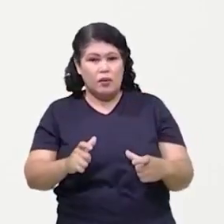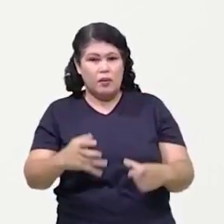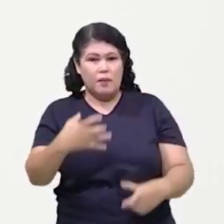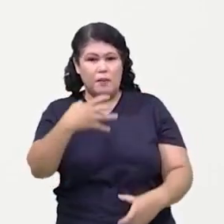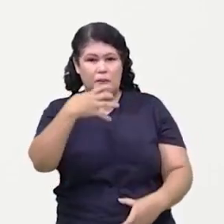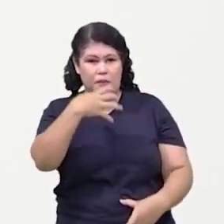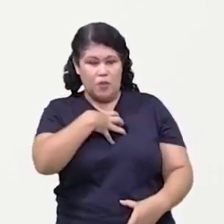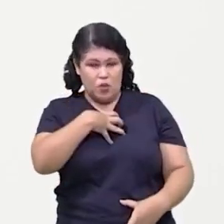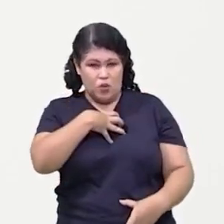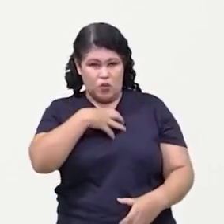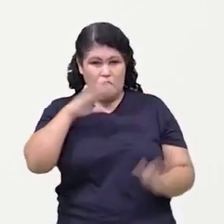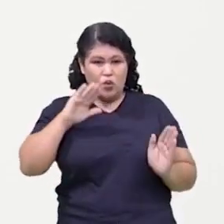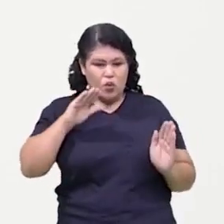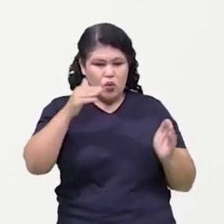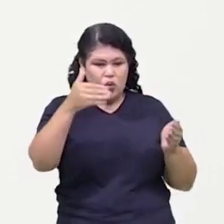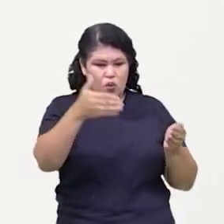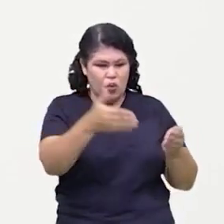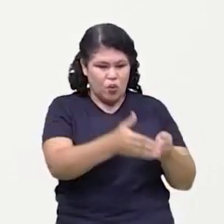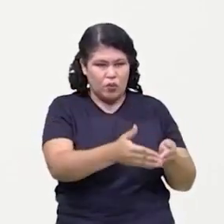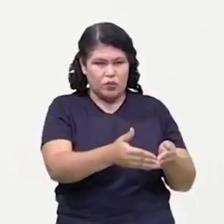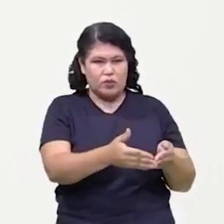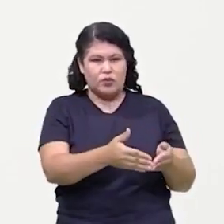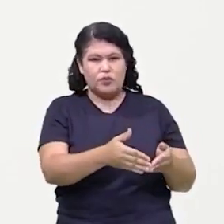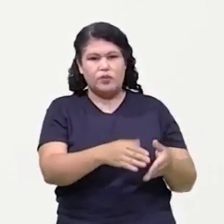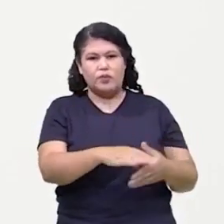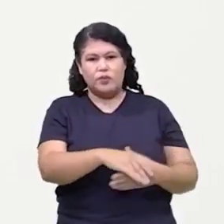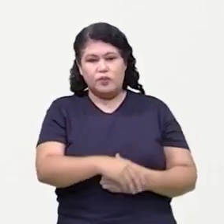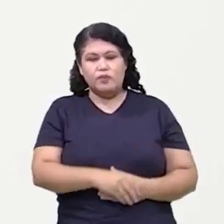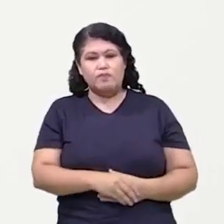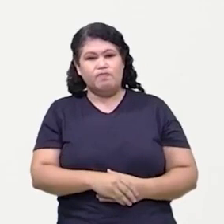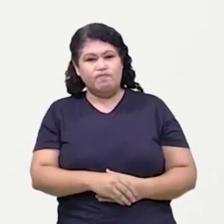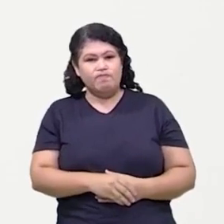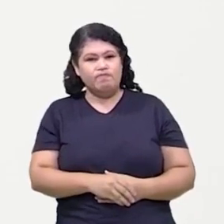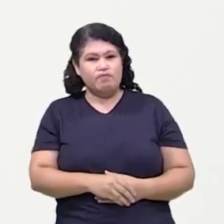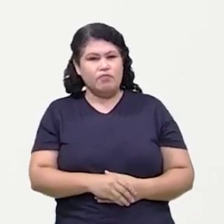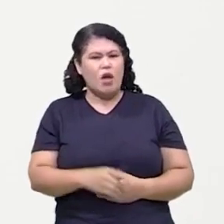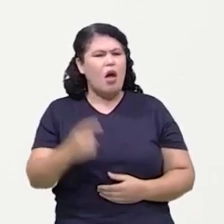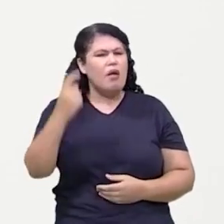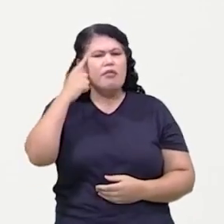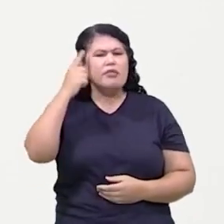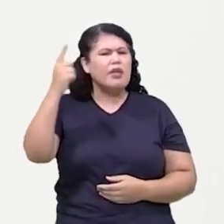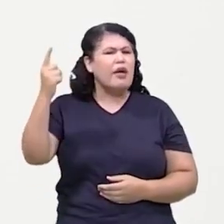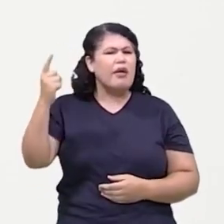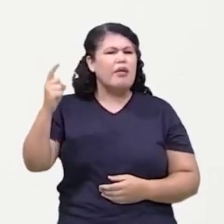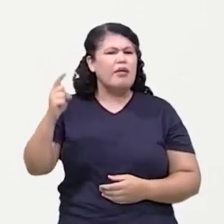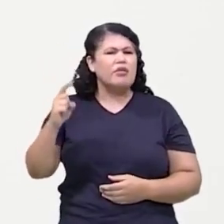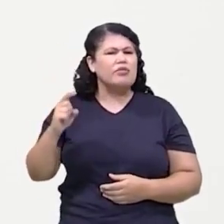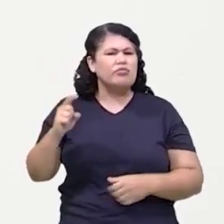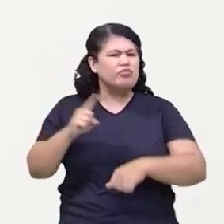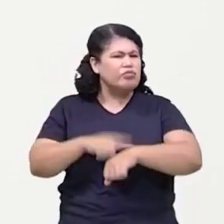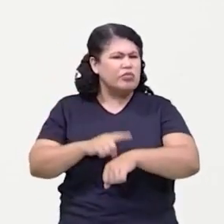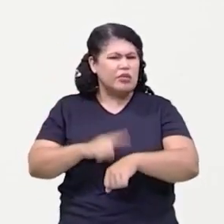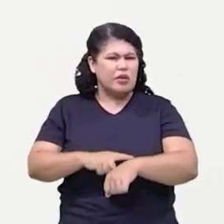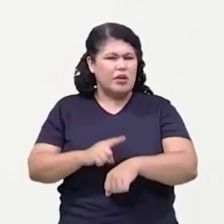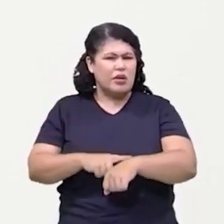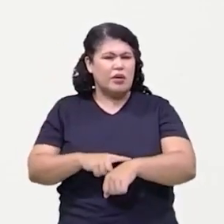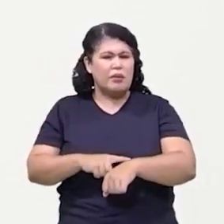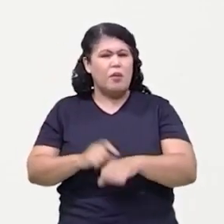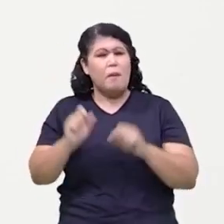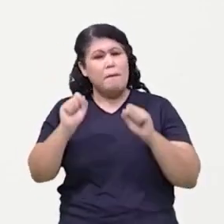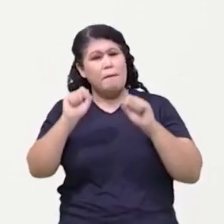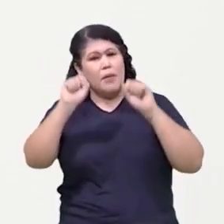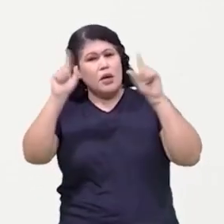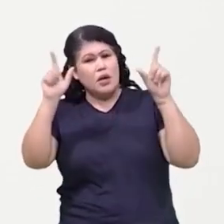lugar, modo e finalidade. Ideia de circunstância, tempo. Lembra aqui de tempo?